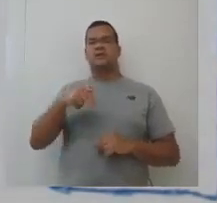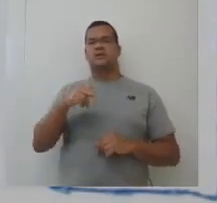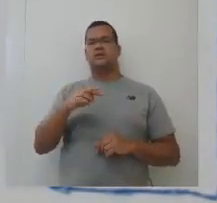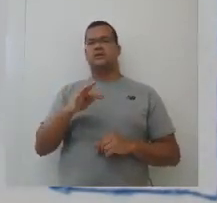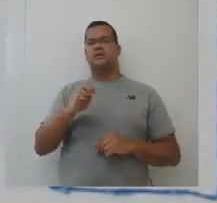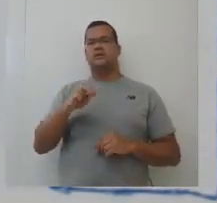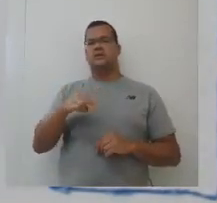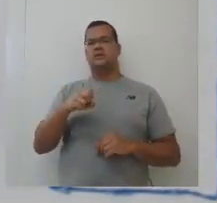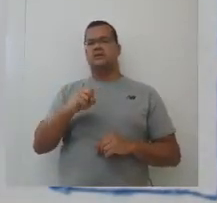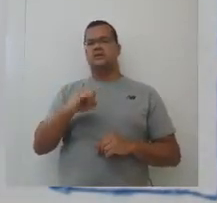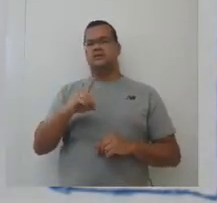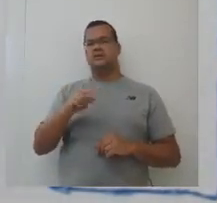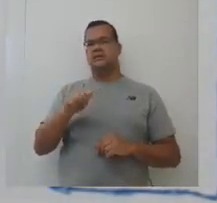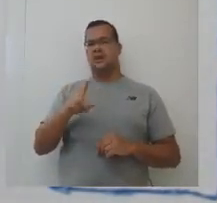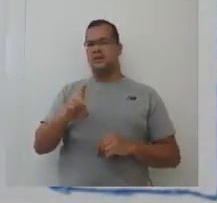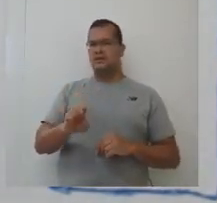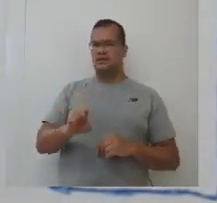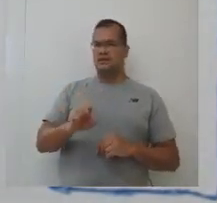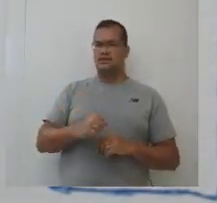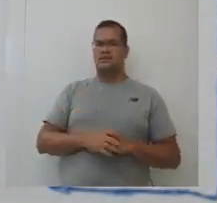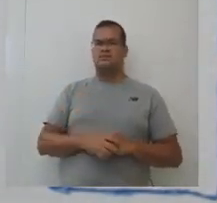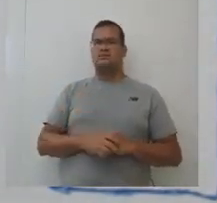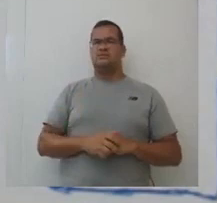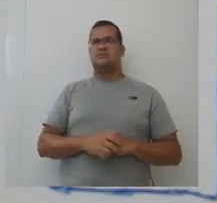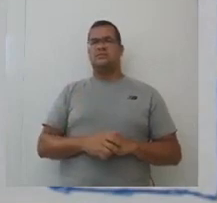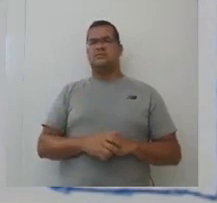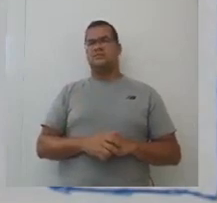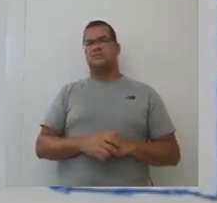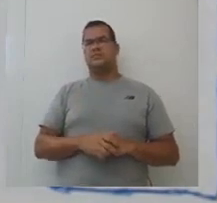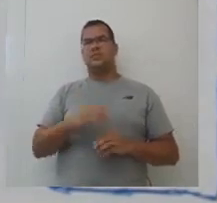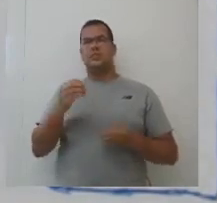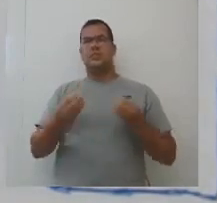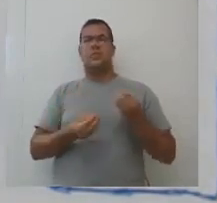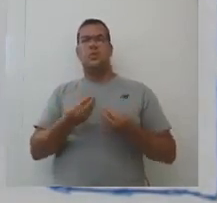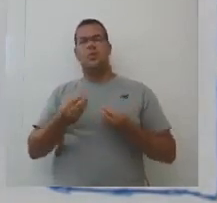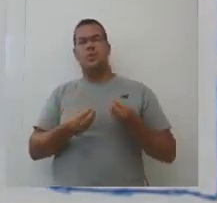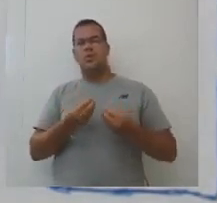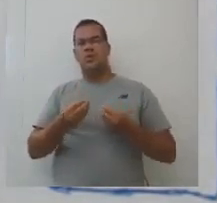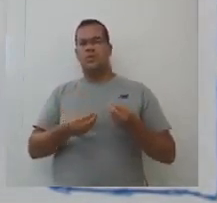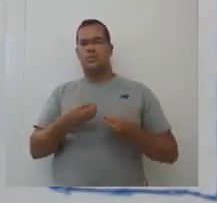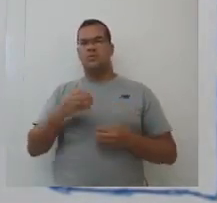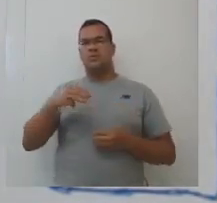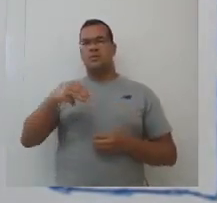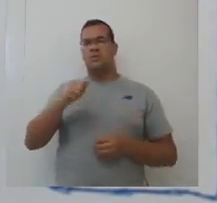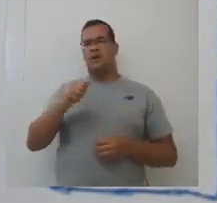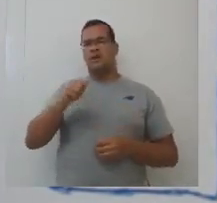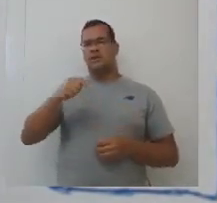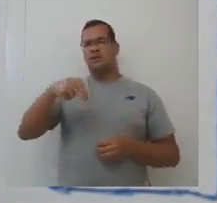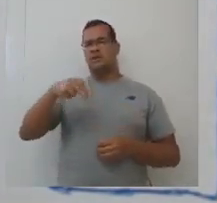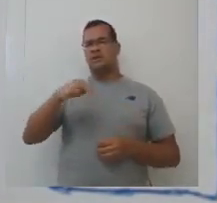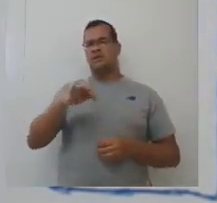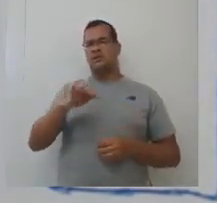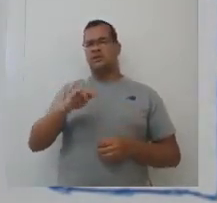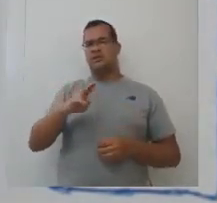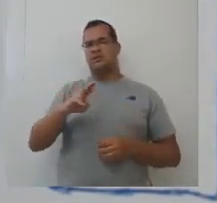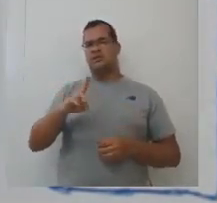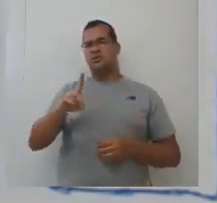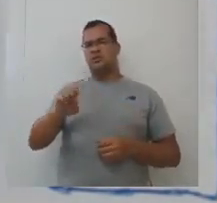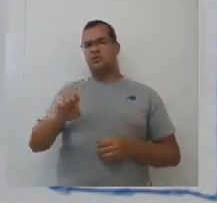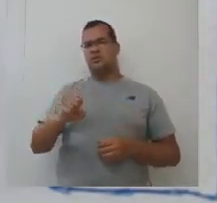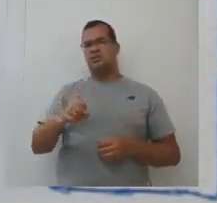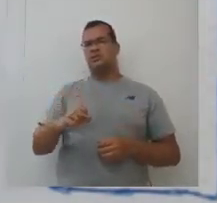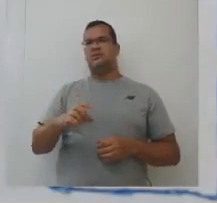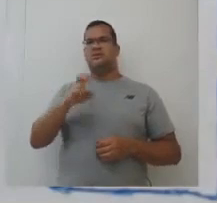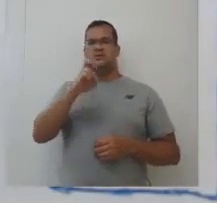intensidade. Módulo ou intensidade ou magnitude do vetor. Qual é o valor do vetor campo